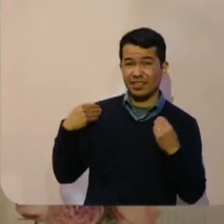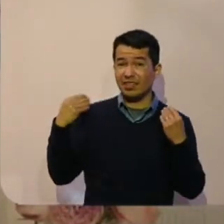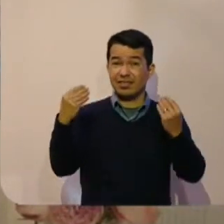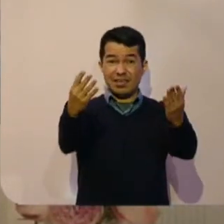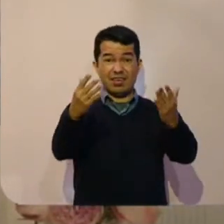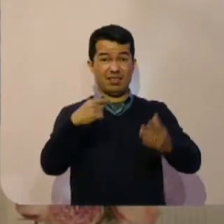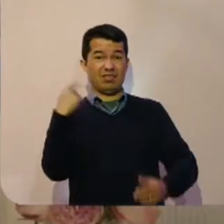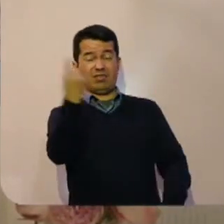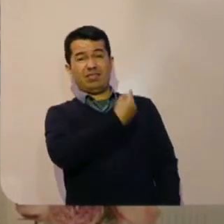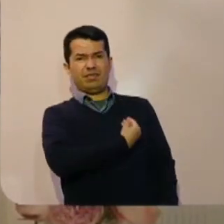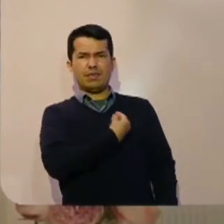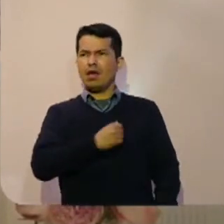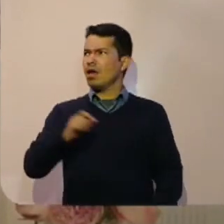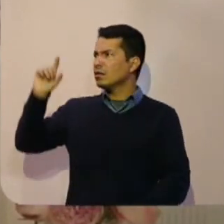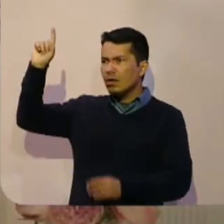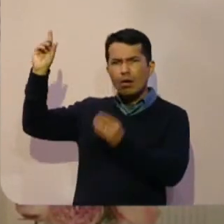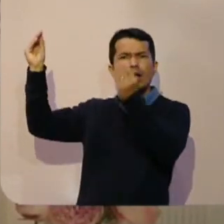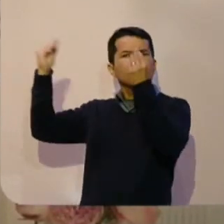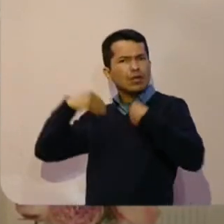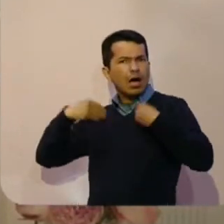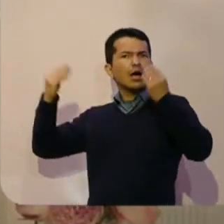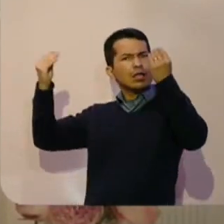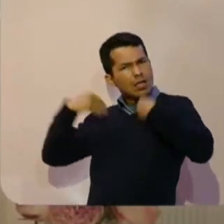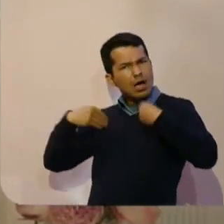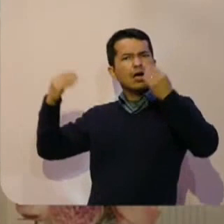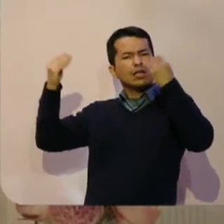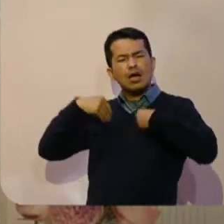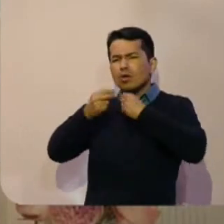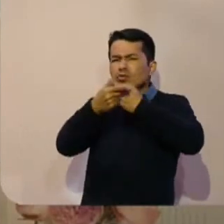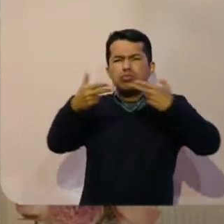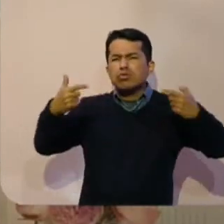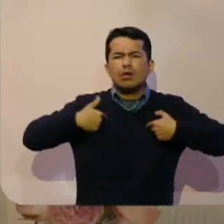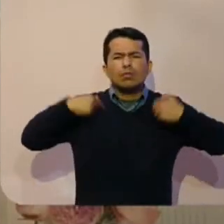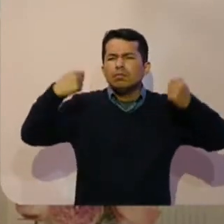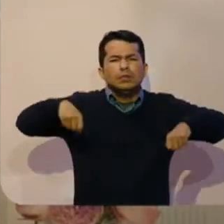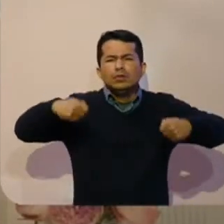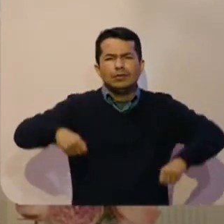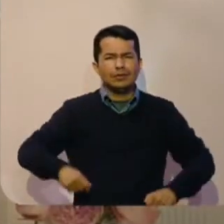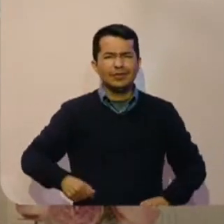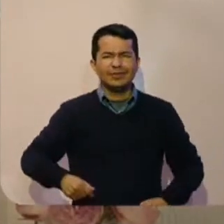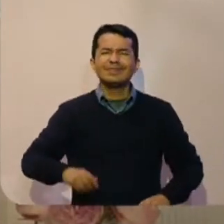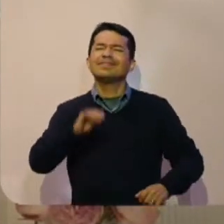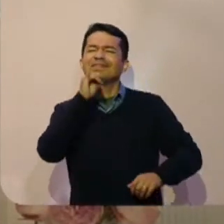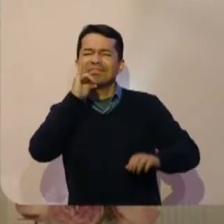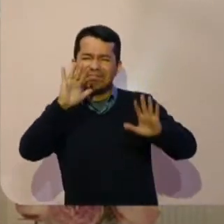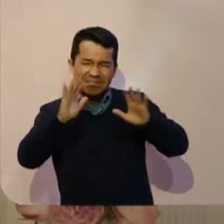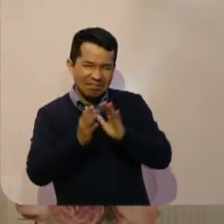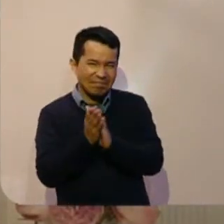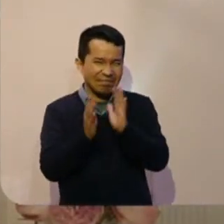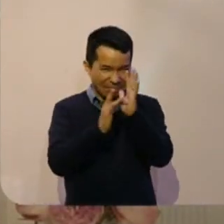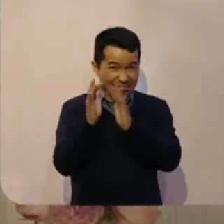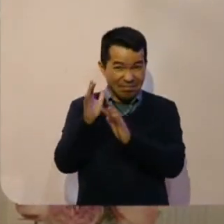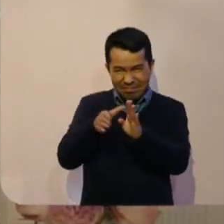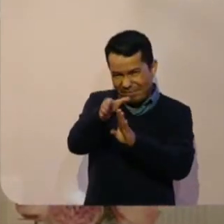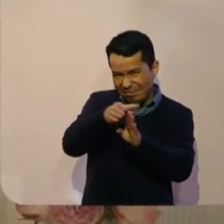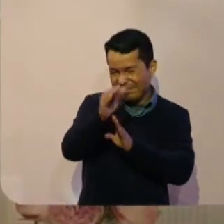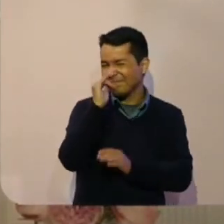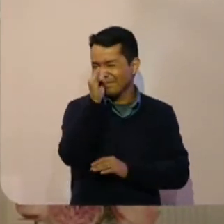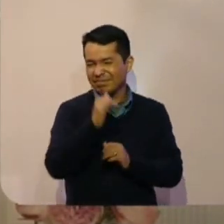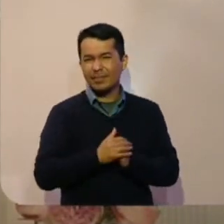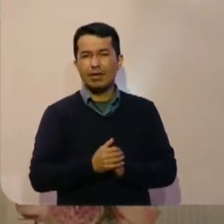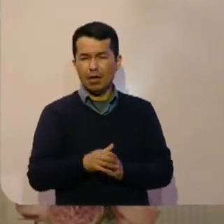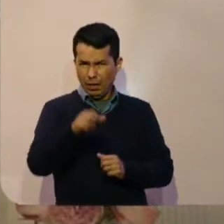será o nosso supridor. Olha que tremendo. Ele diz assim: olha, vamos fazer o seguinte, você está preocupado com a comida, com a bebida,